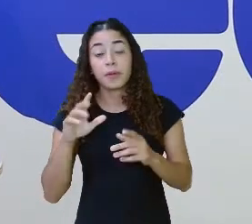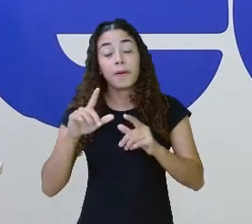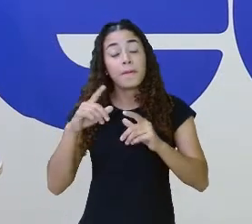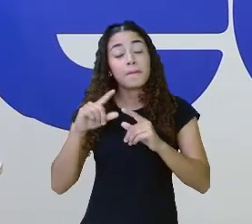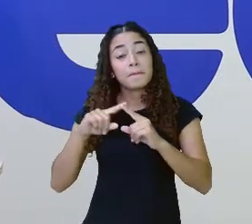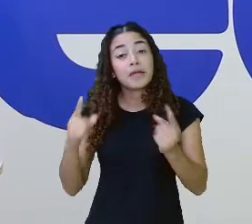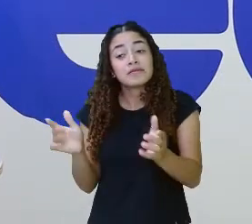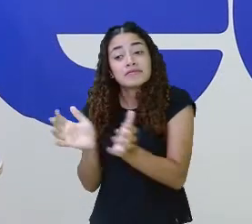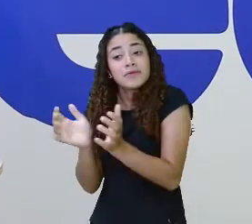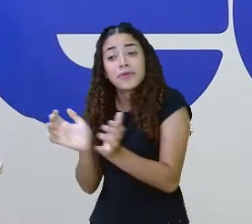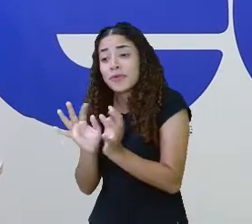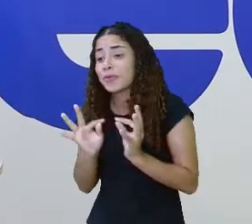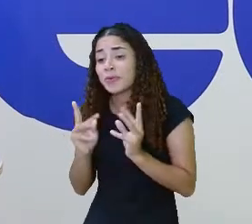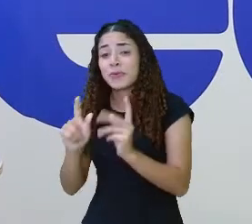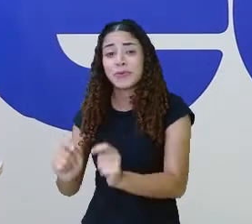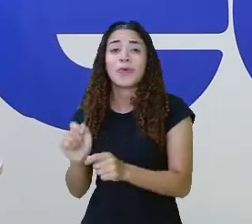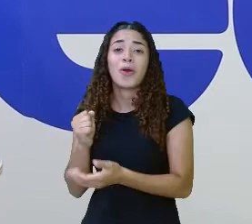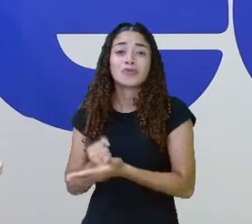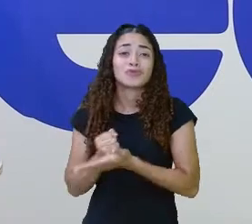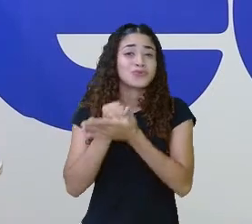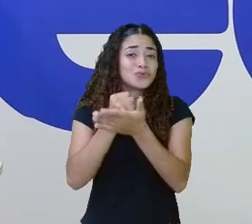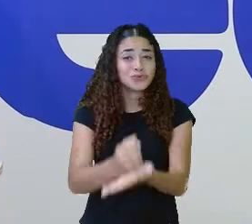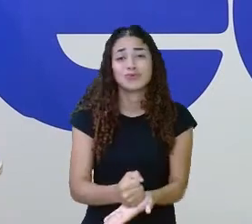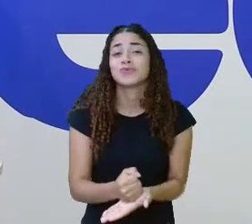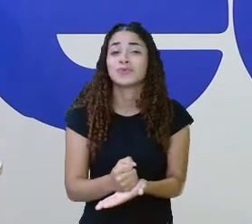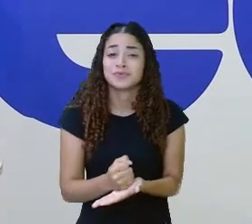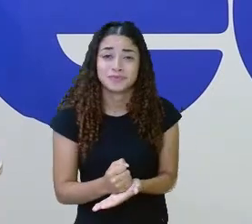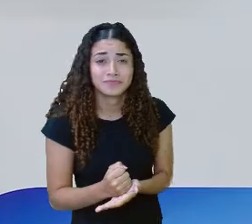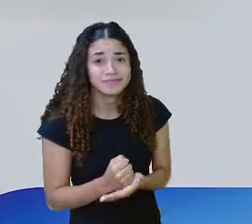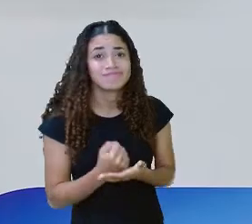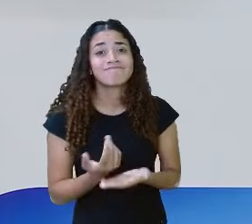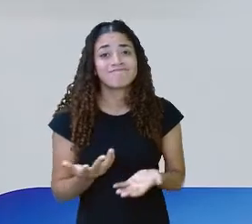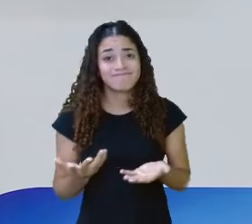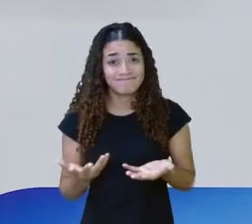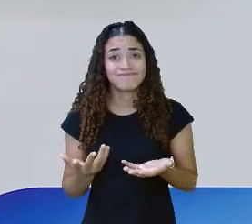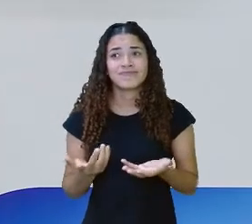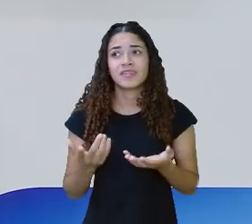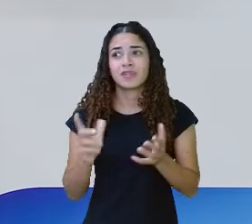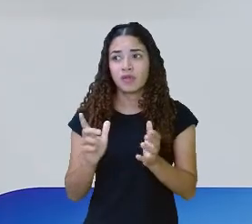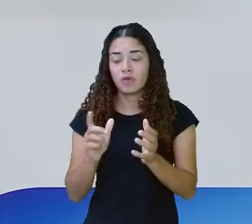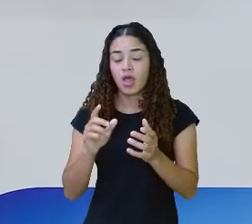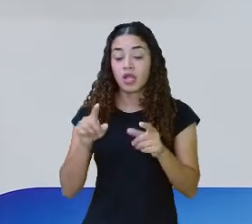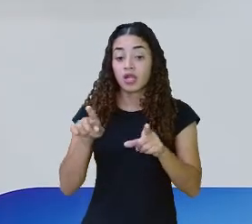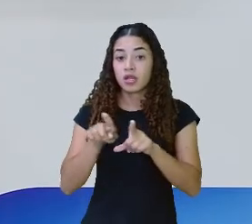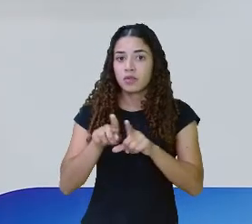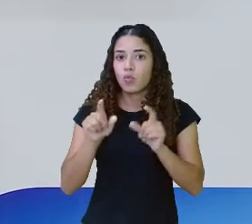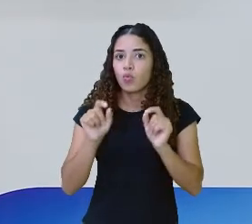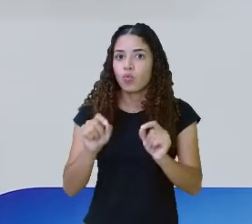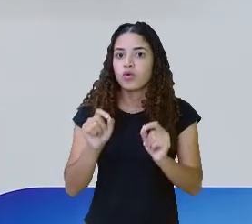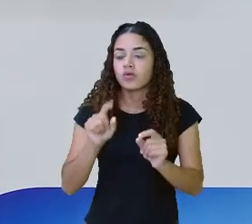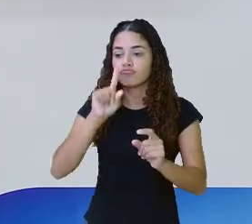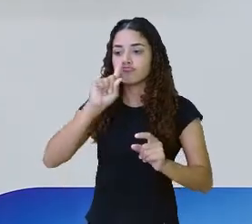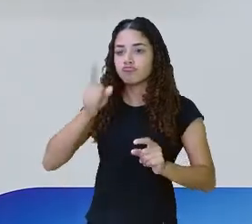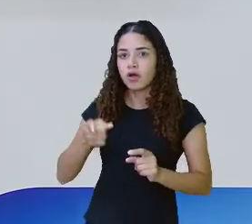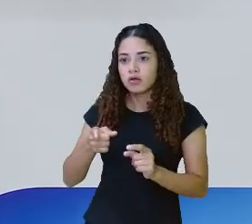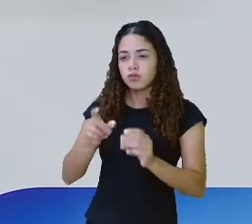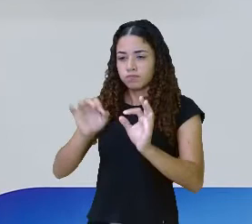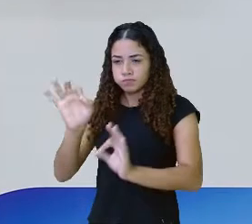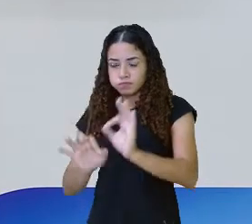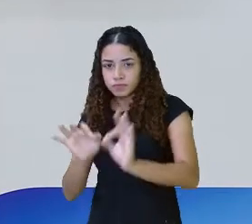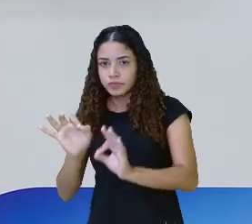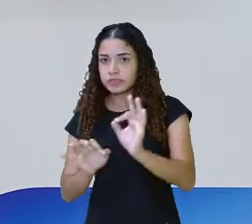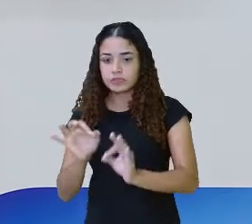comando, mas tinha muita gente ajudando, não é isso, Carol? E que comando, né? Porque comandar uma expedição desse tamanho, tantos